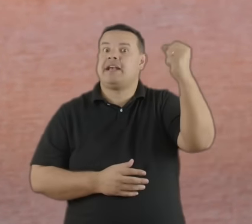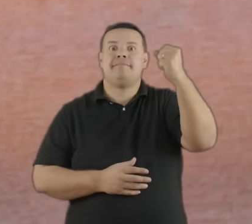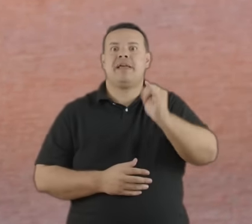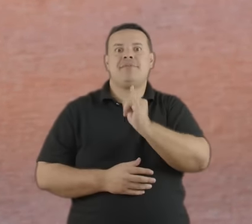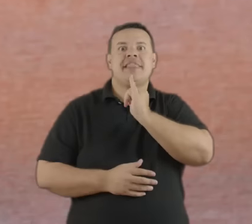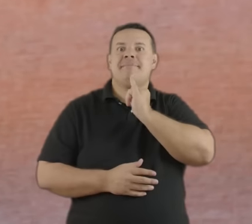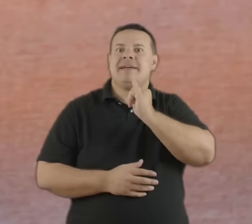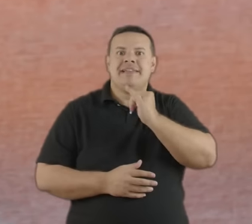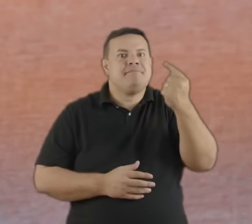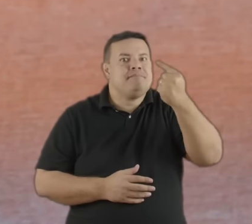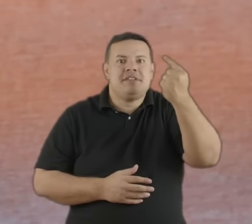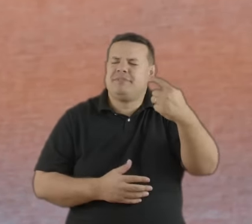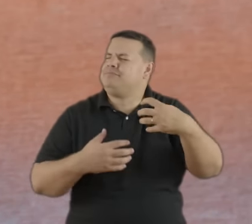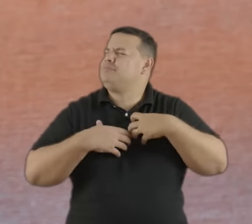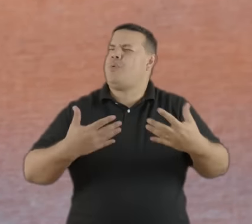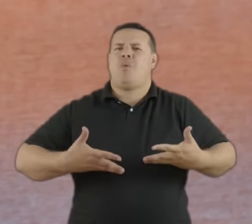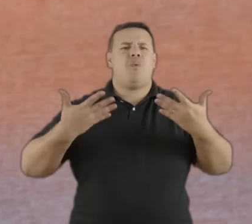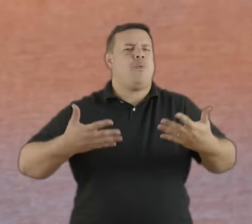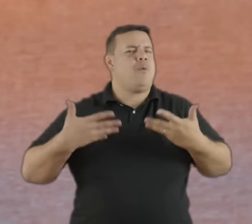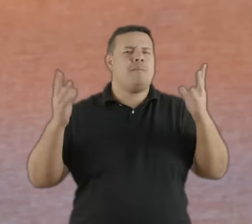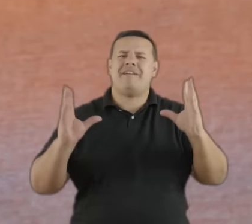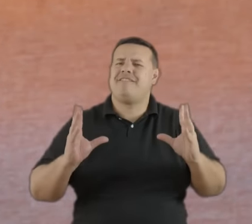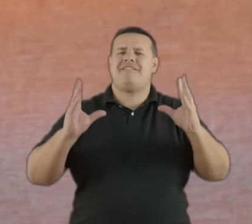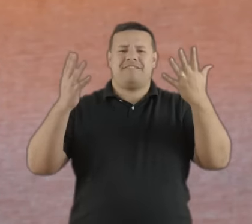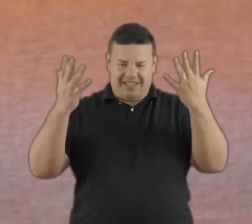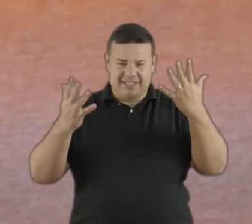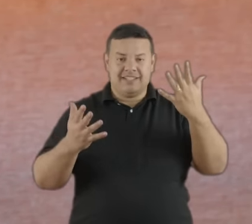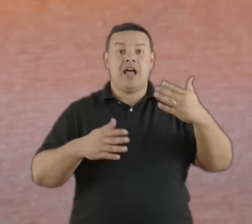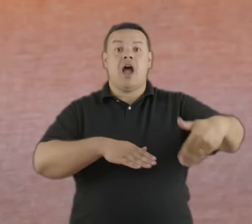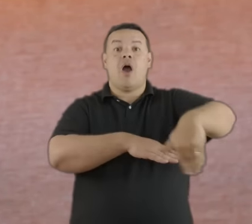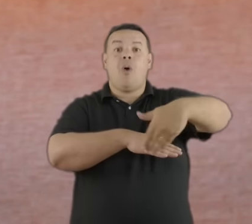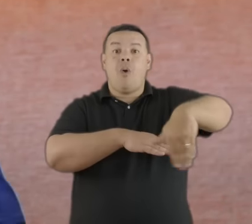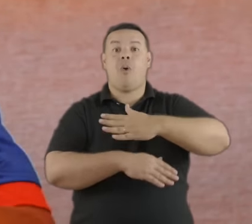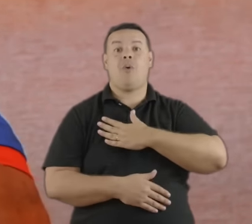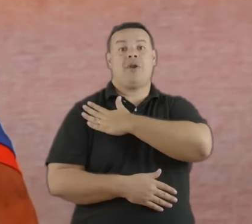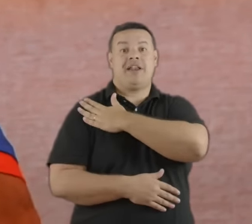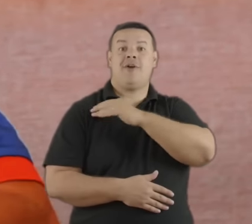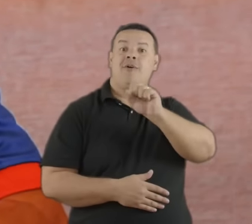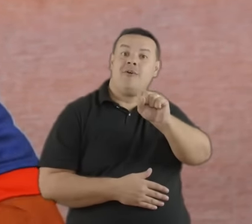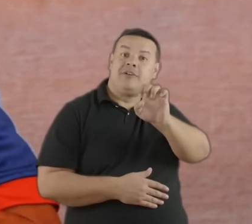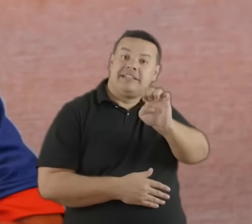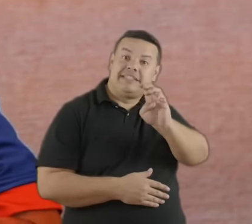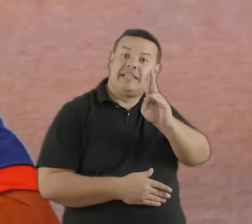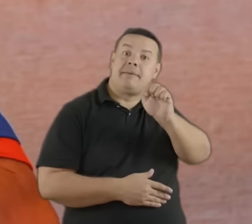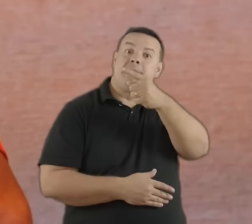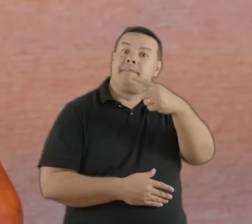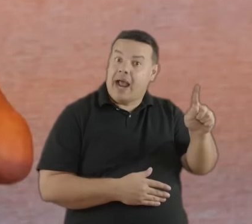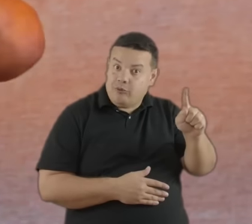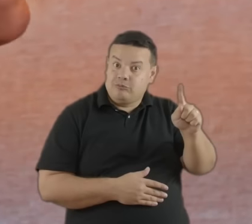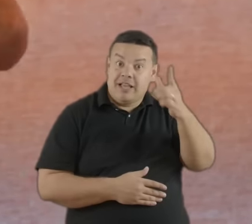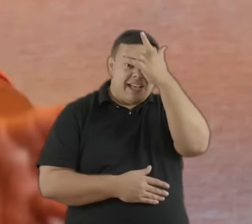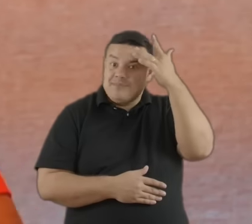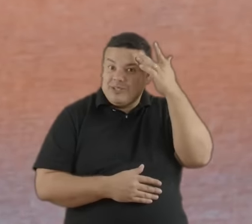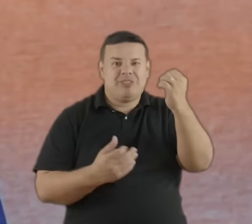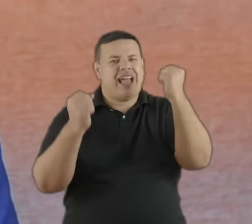alegria, meu primeiro título. Ali na rua Coronel Sebrão, nós chamávamos o Beco Novo. As mulheres ficavam na beira da calçada,